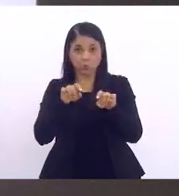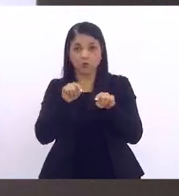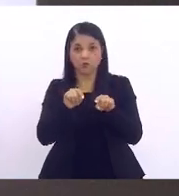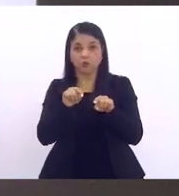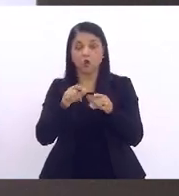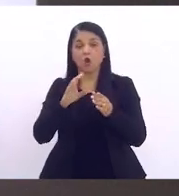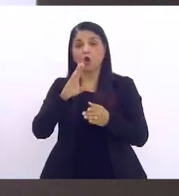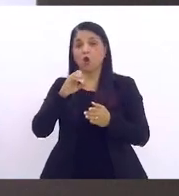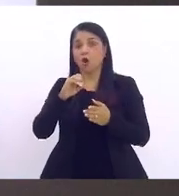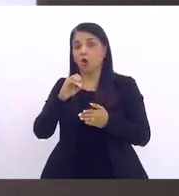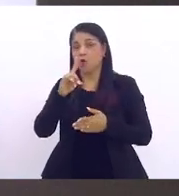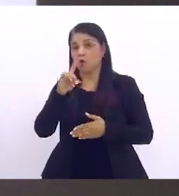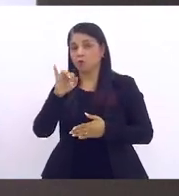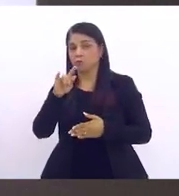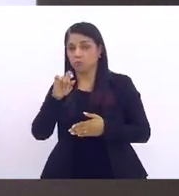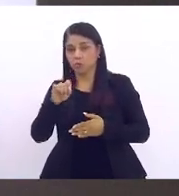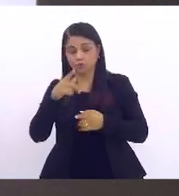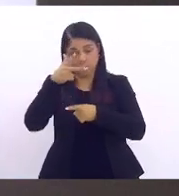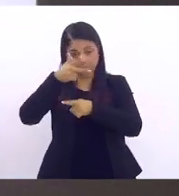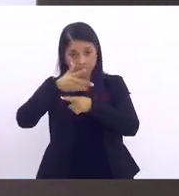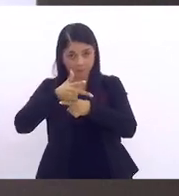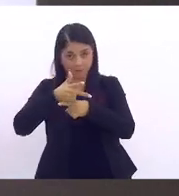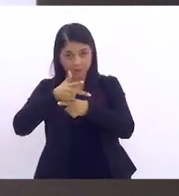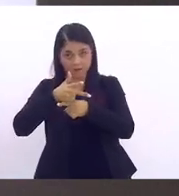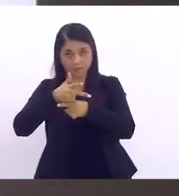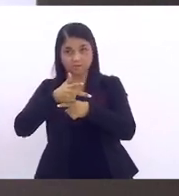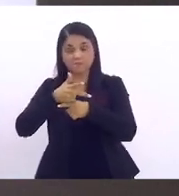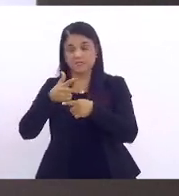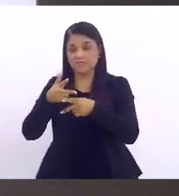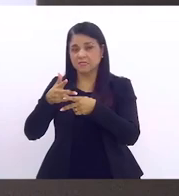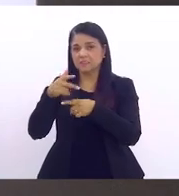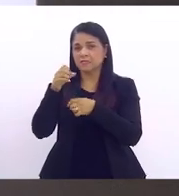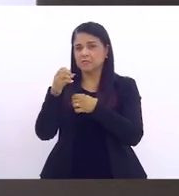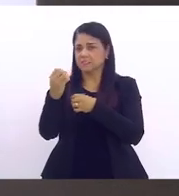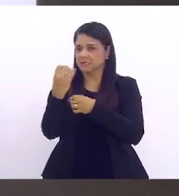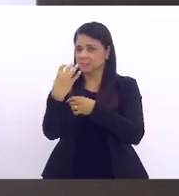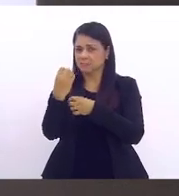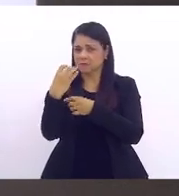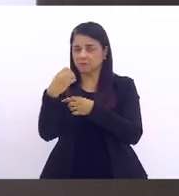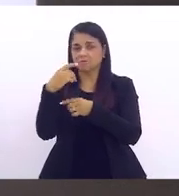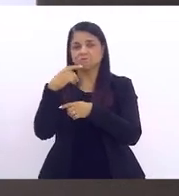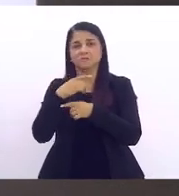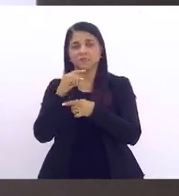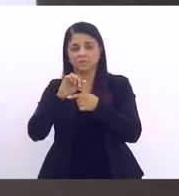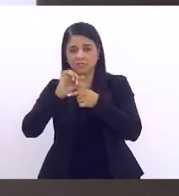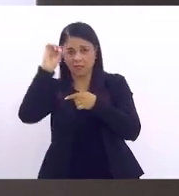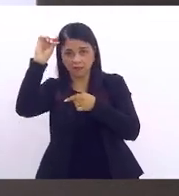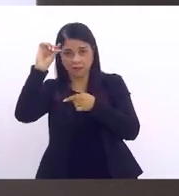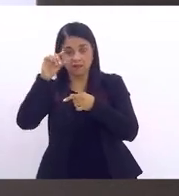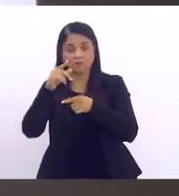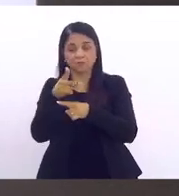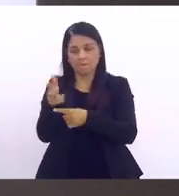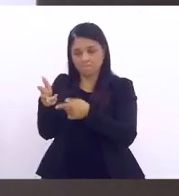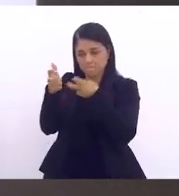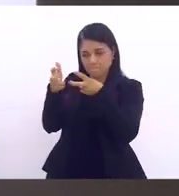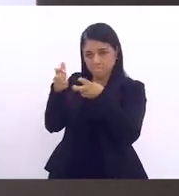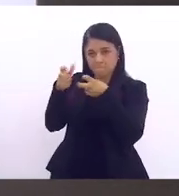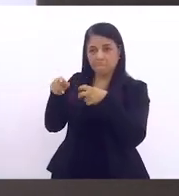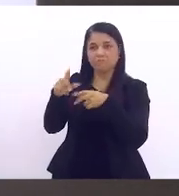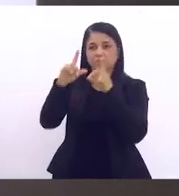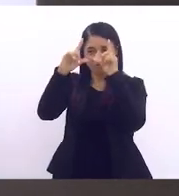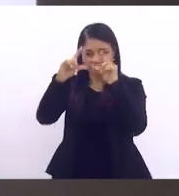pórticos equipados com câmeras sensores e antenas que operam mesmo em condições de baixa